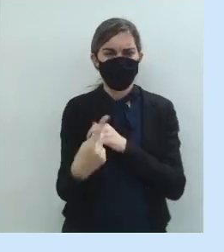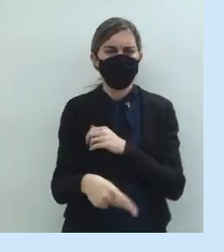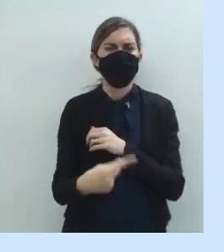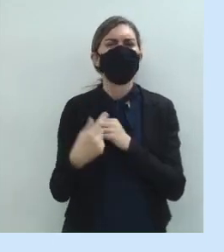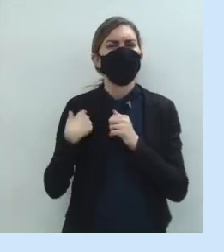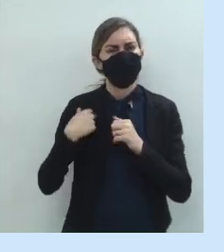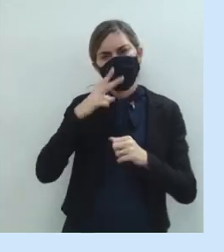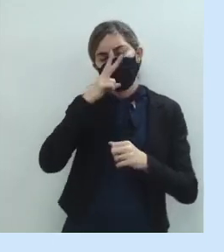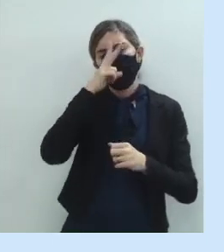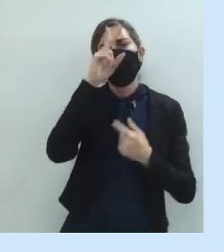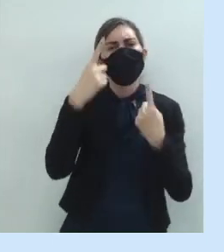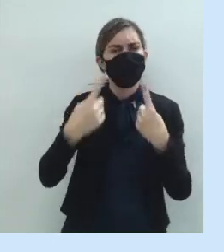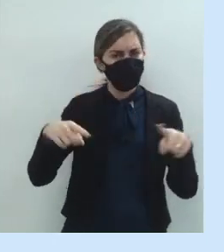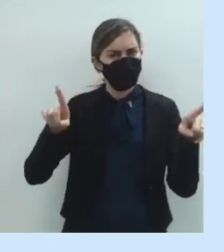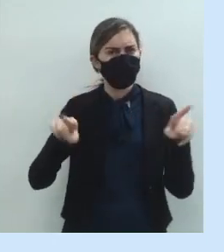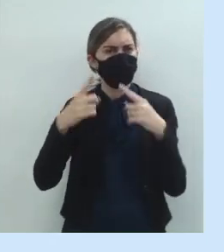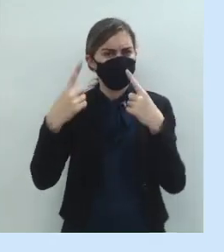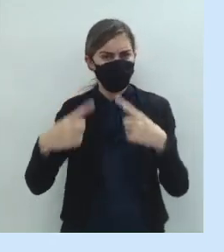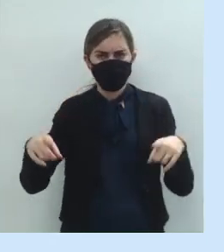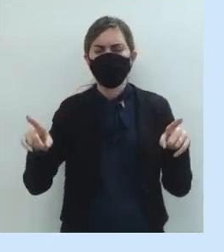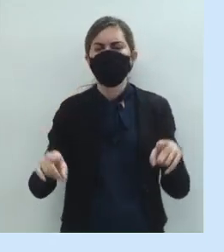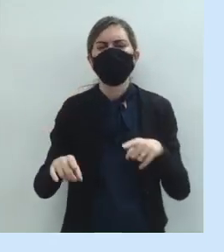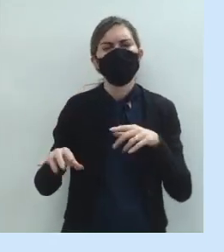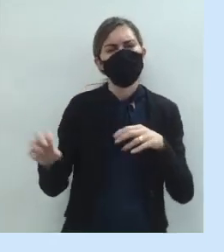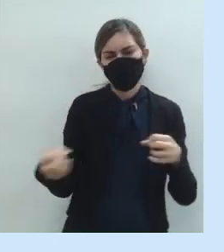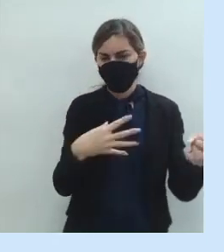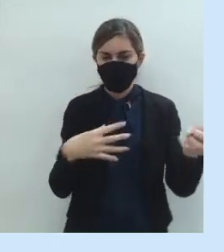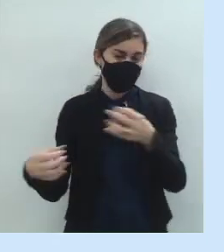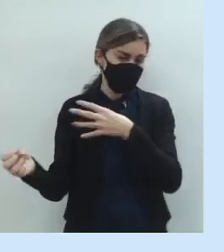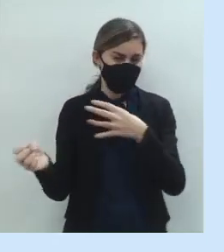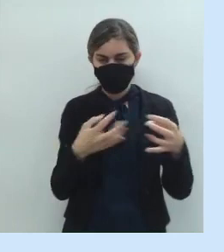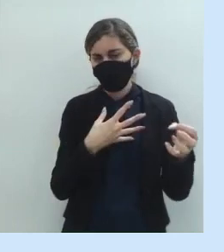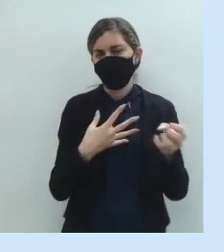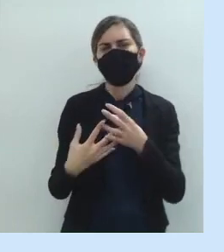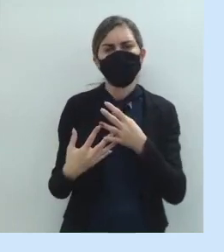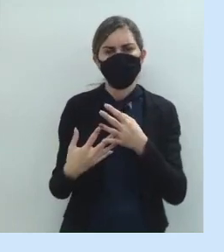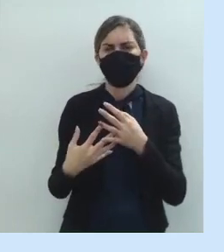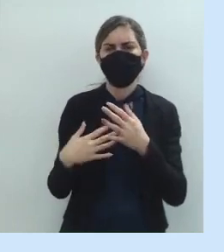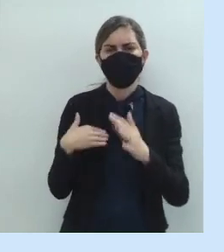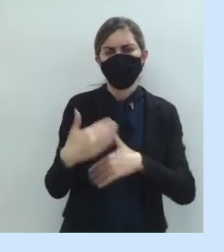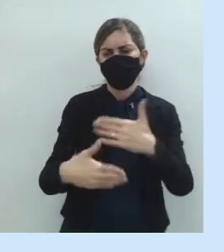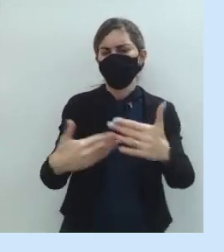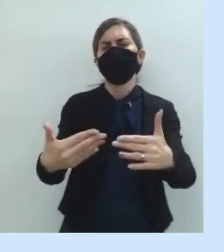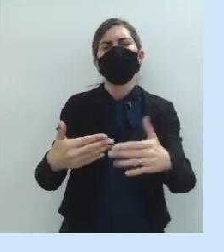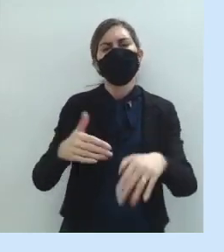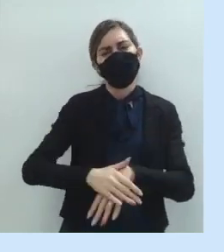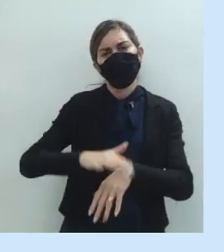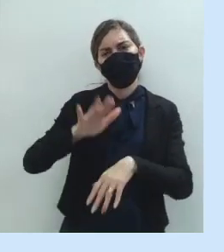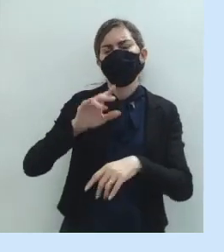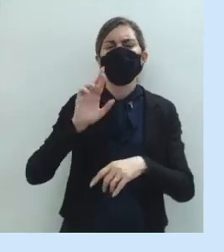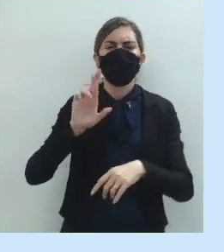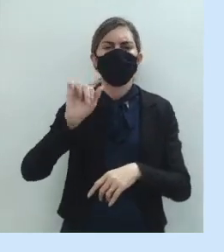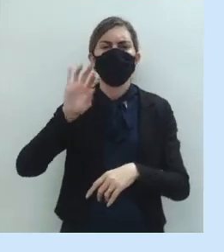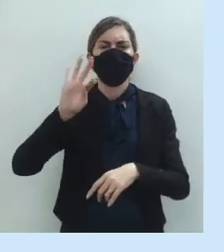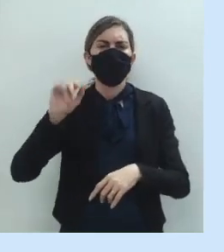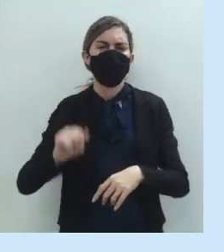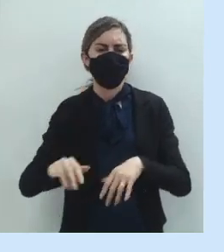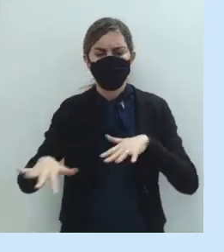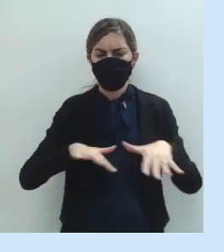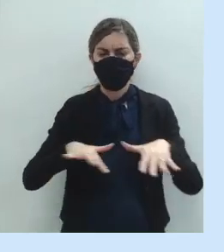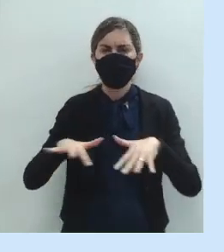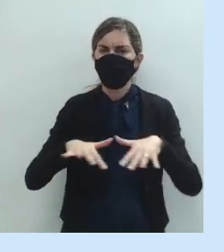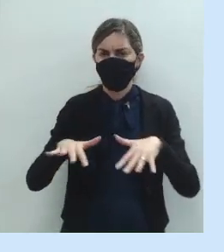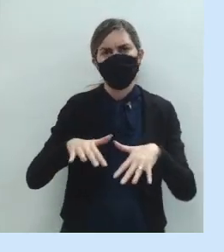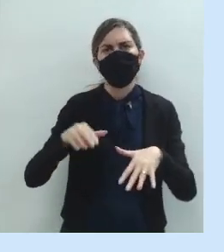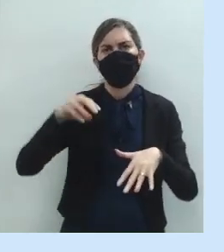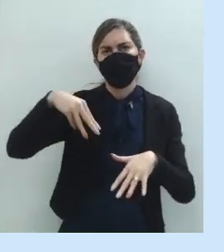compondo musicalmente esse ritmo novo que acabou sendo muito mais do que um ritmo, O movimento Mangue